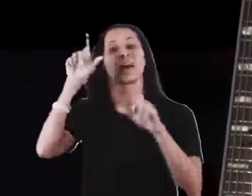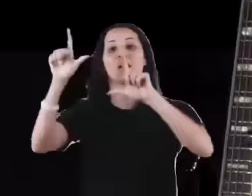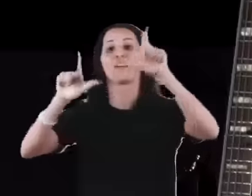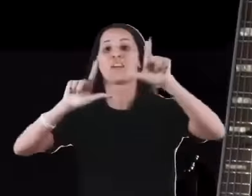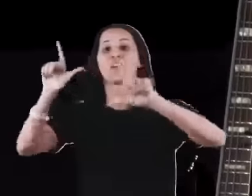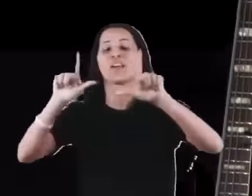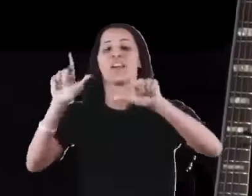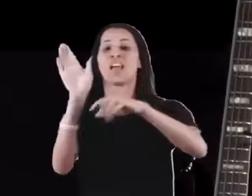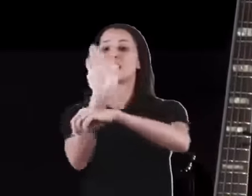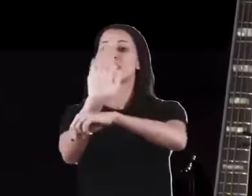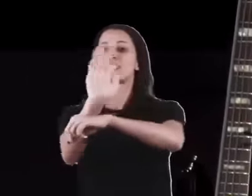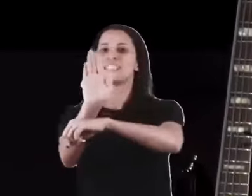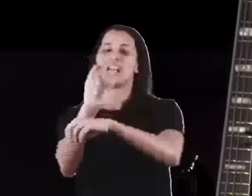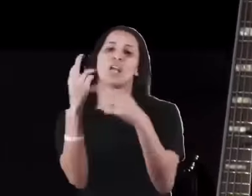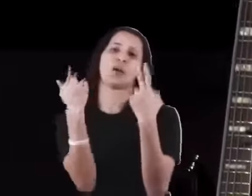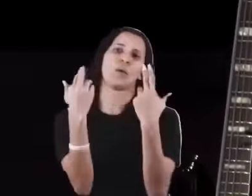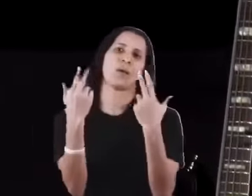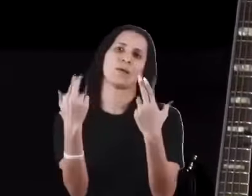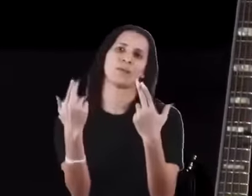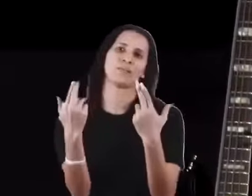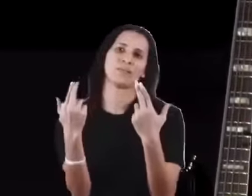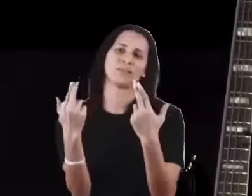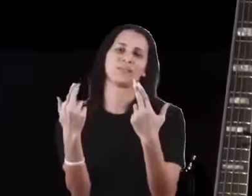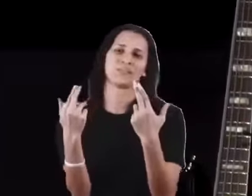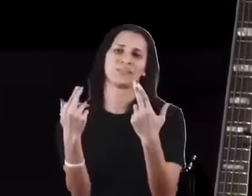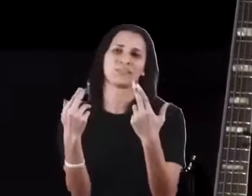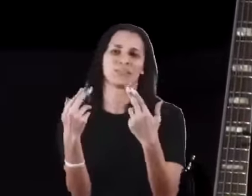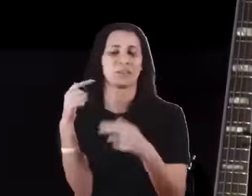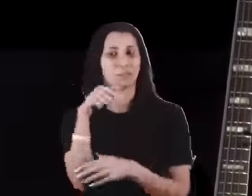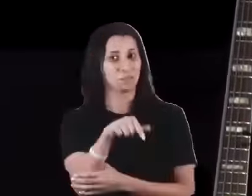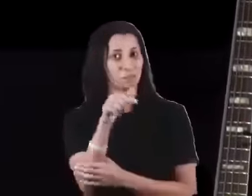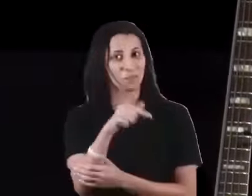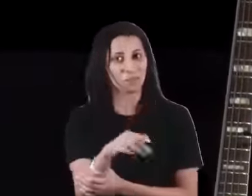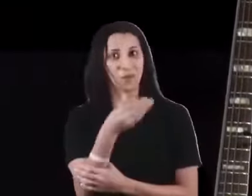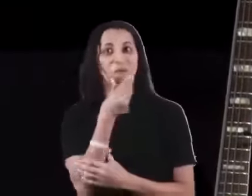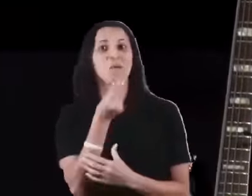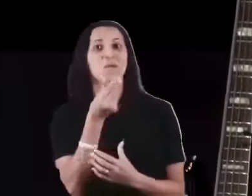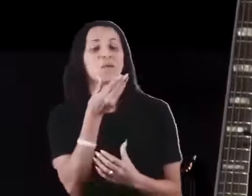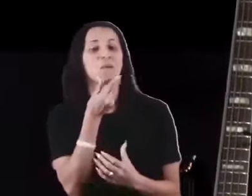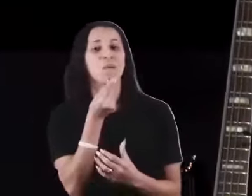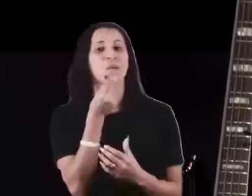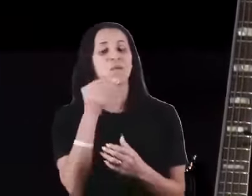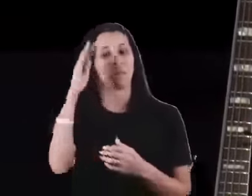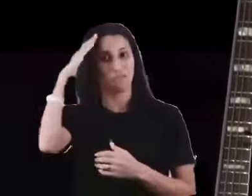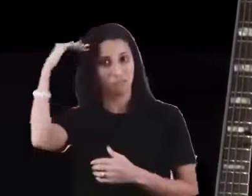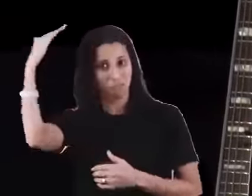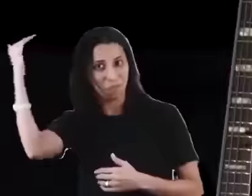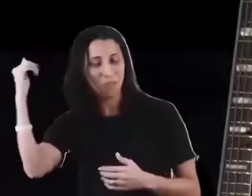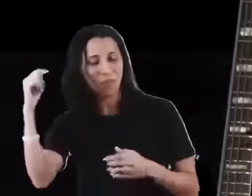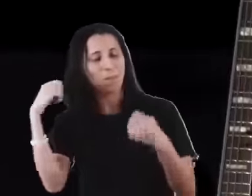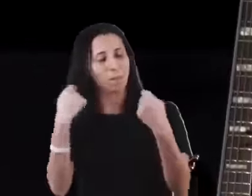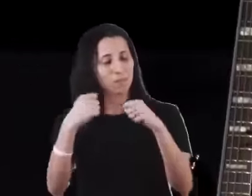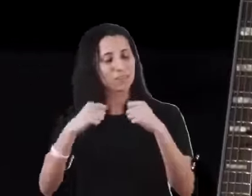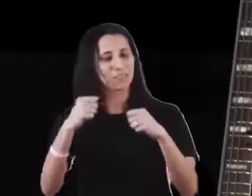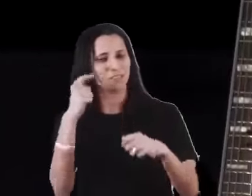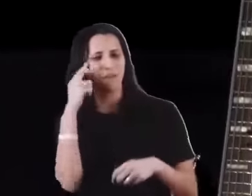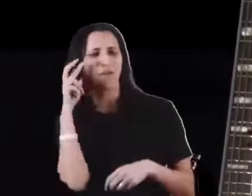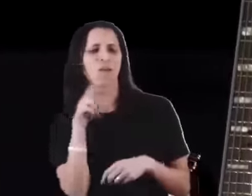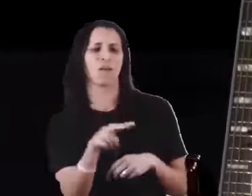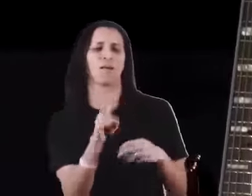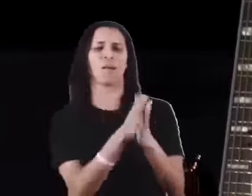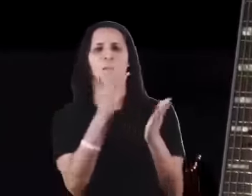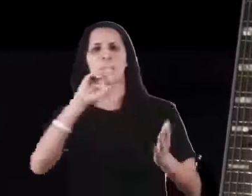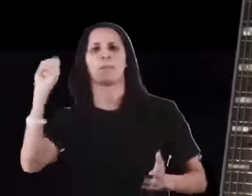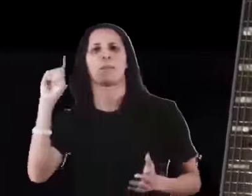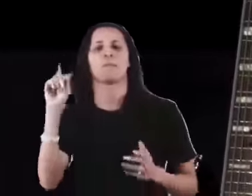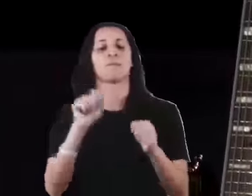se ela não sei onde a gente minha gente Steven Spielberg e em quem se inspirar Com certeza